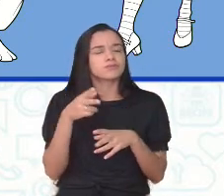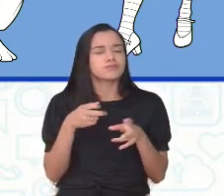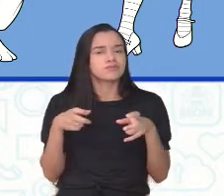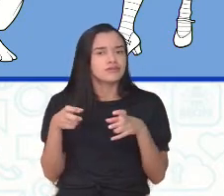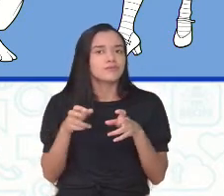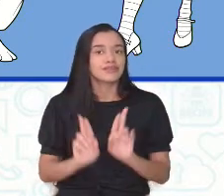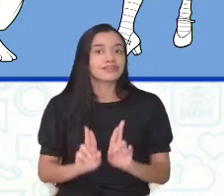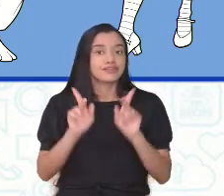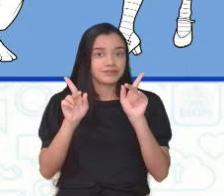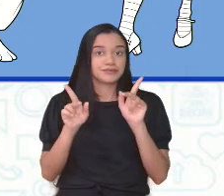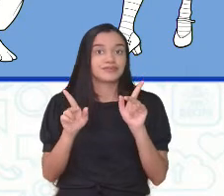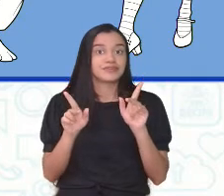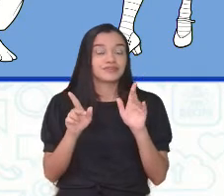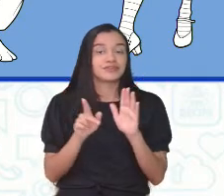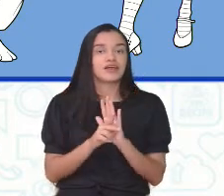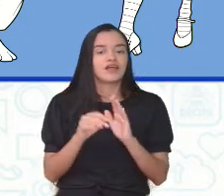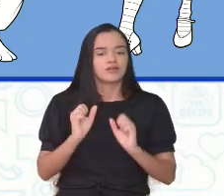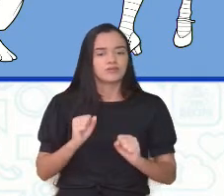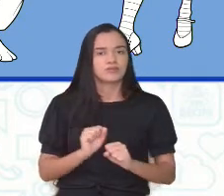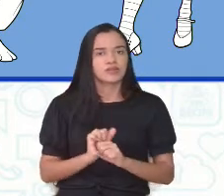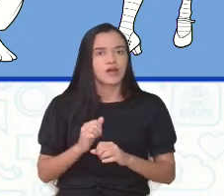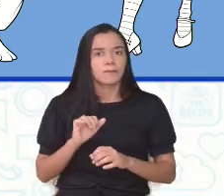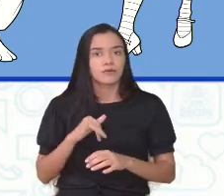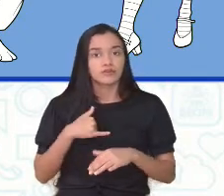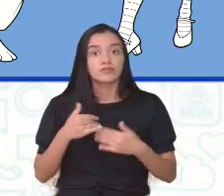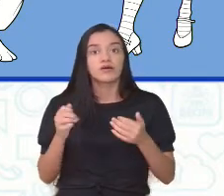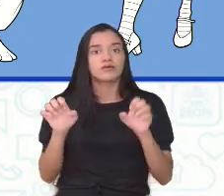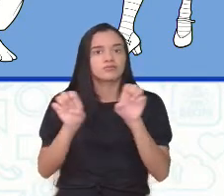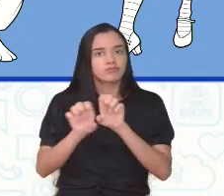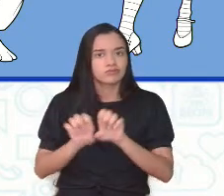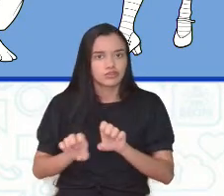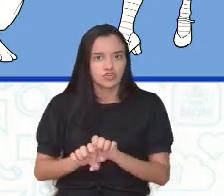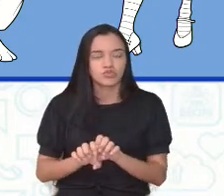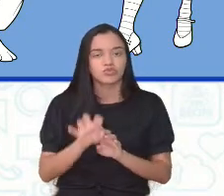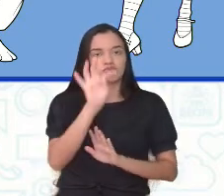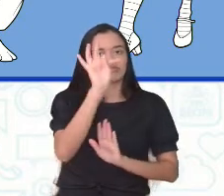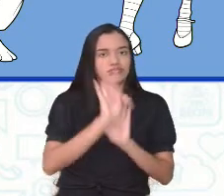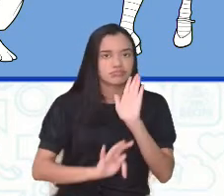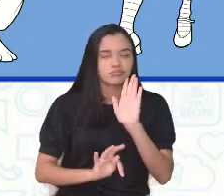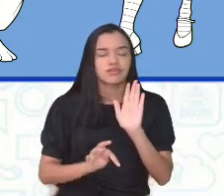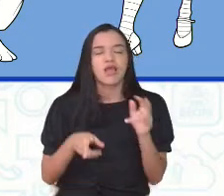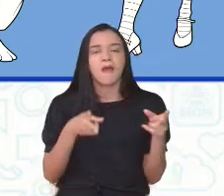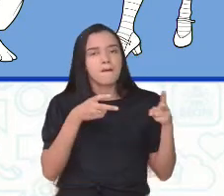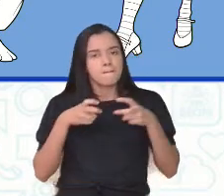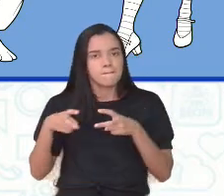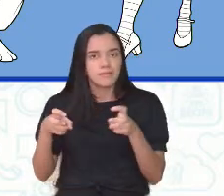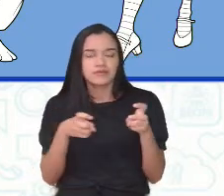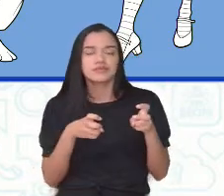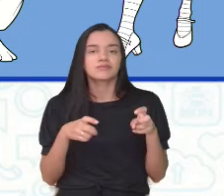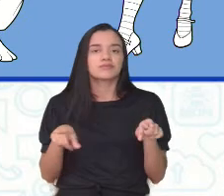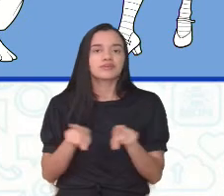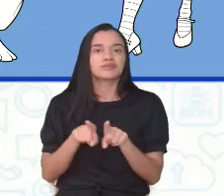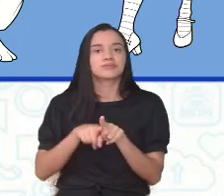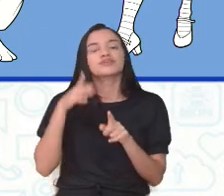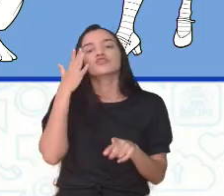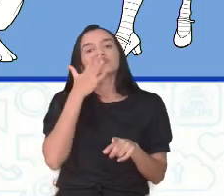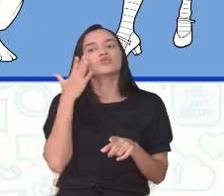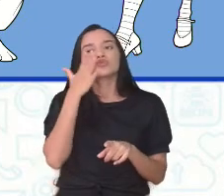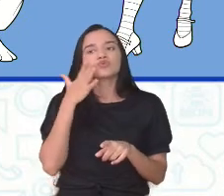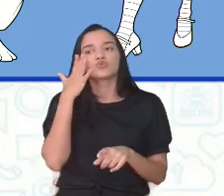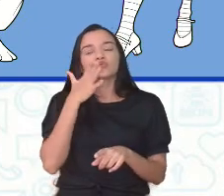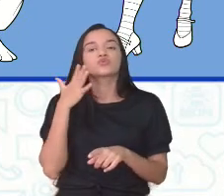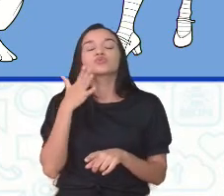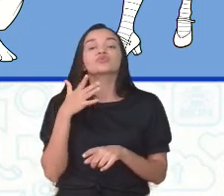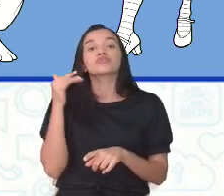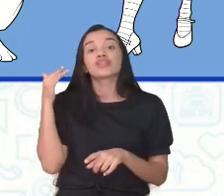diferença na própria construção narrativa do texto. Ó. Podemos perceber a voz do discurso, o discurso direto de